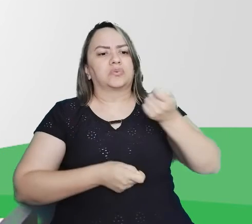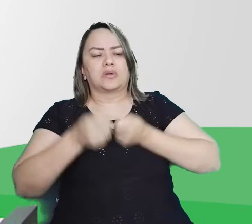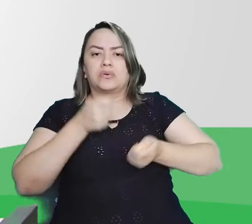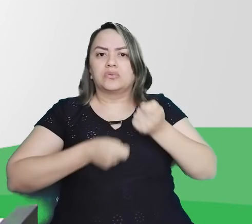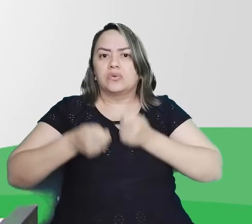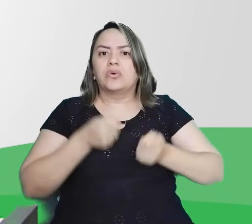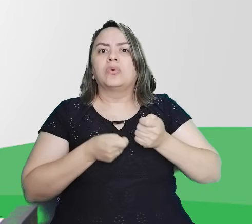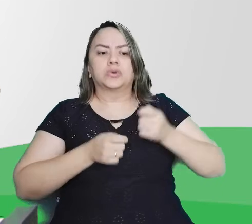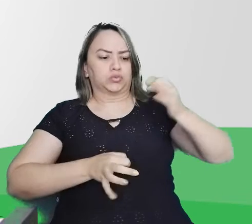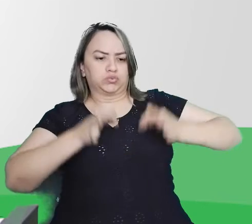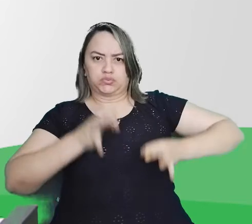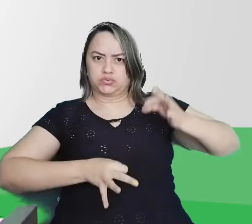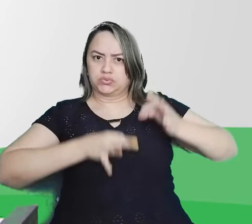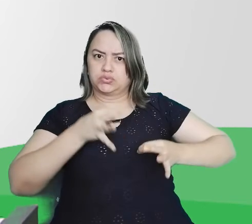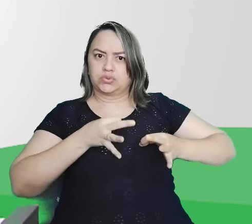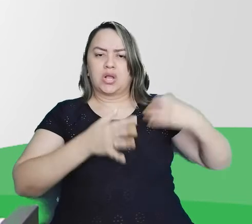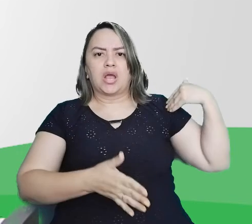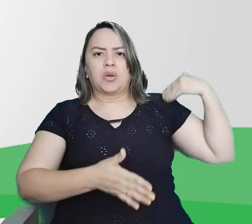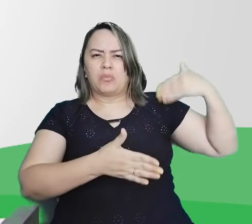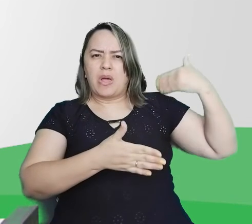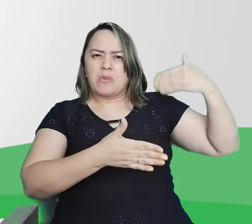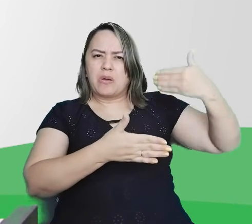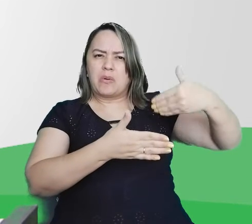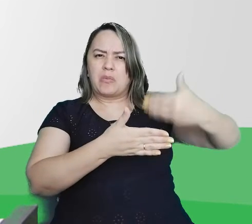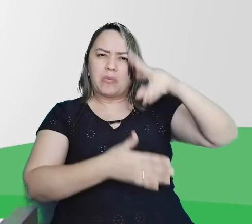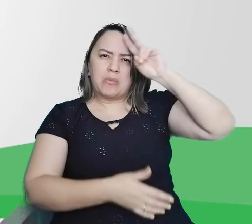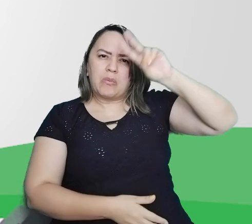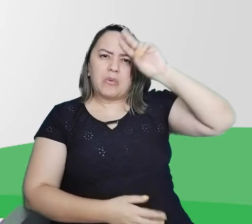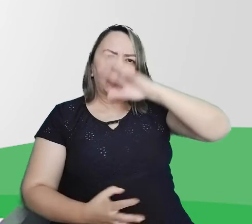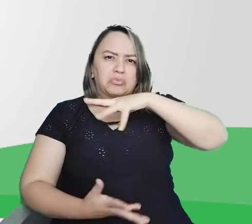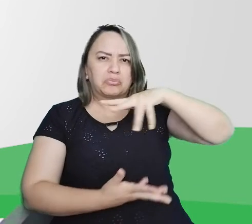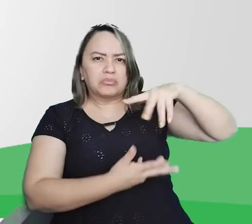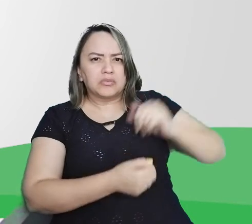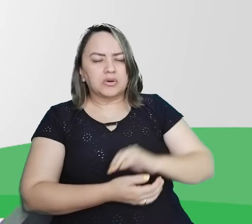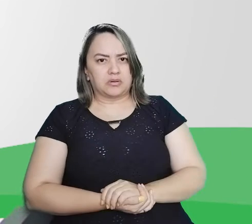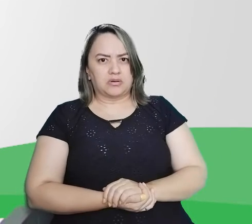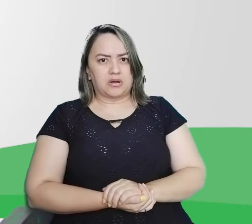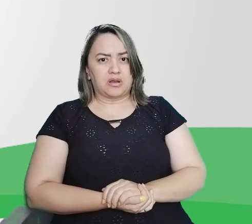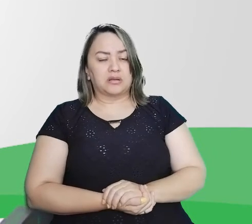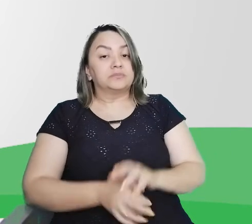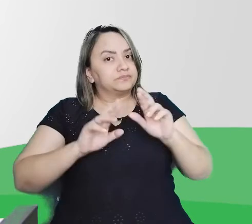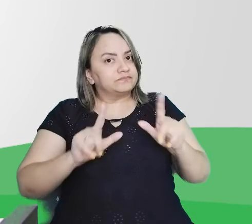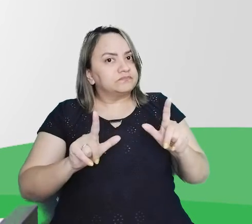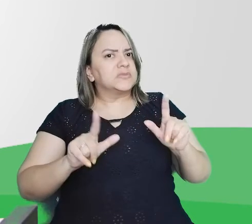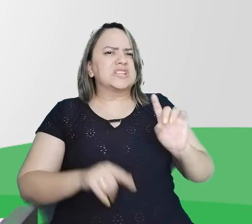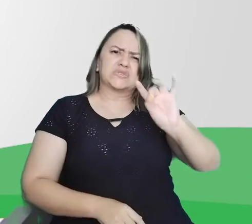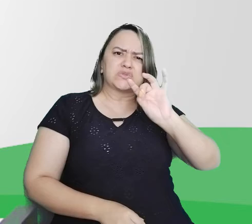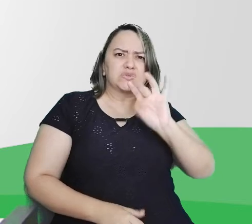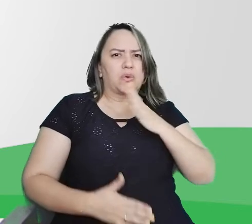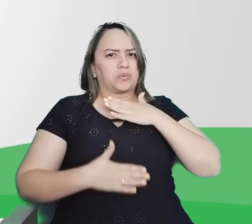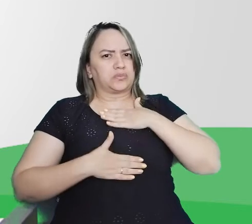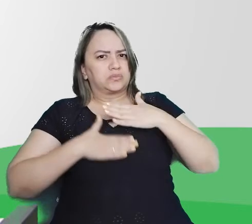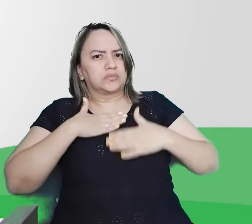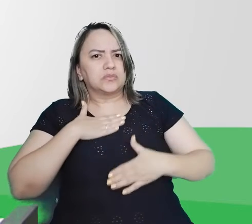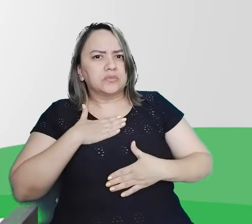jurídicos, ao longo de toda a história do mundo ocidental, por exemplo? Será que se essas diferenças fossem apenas